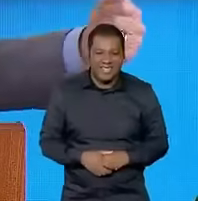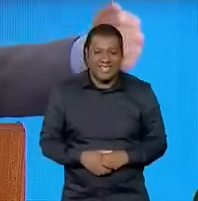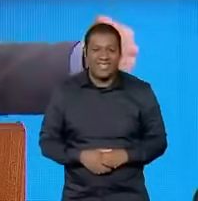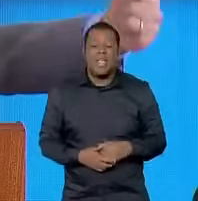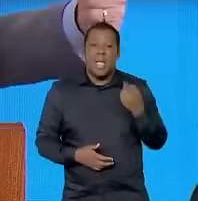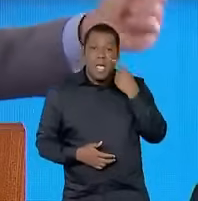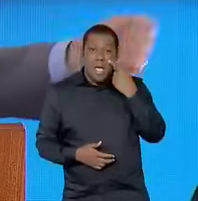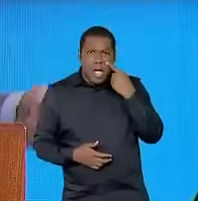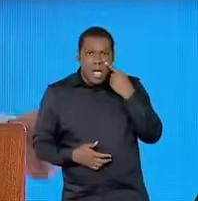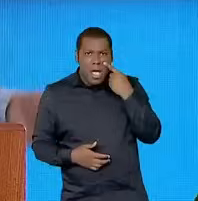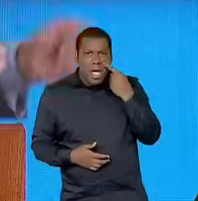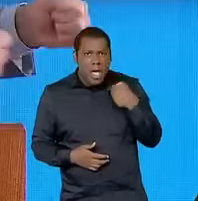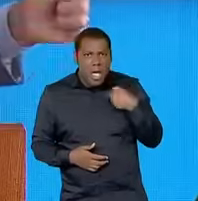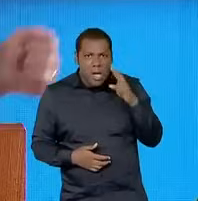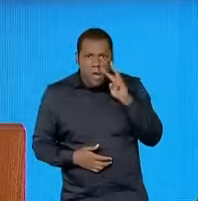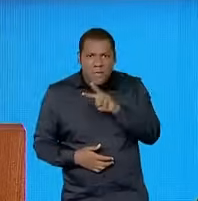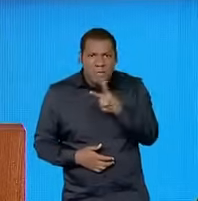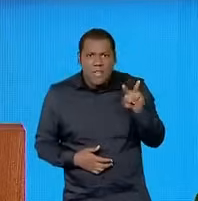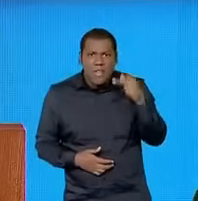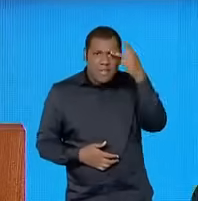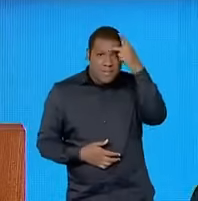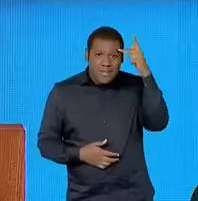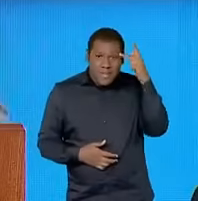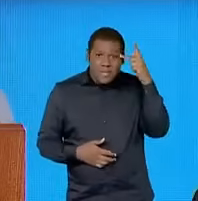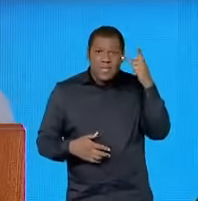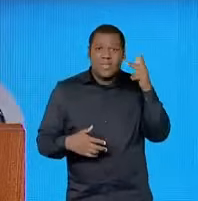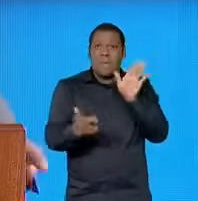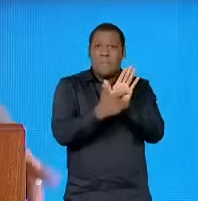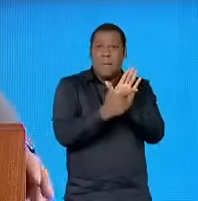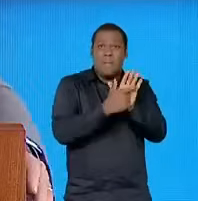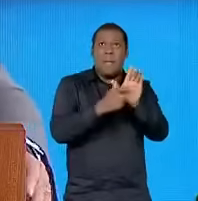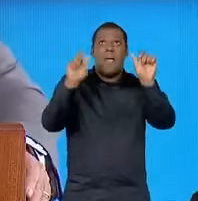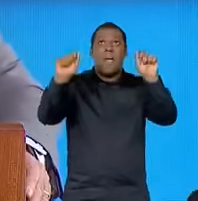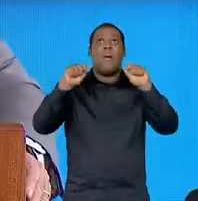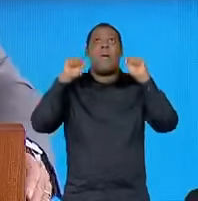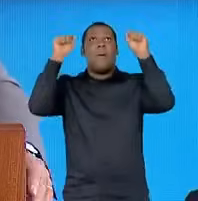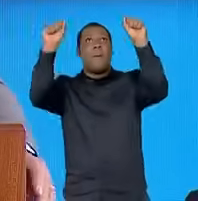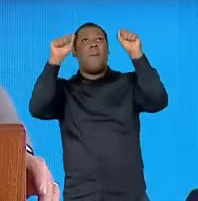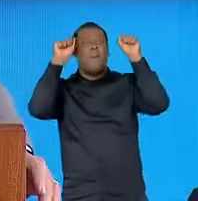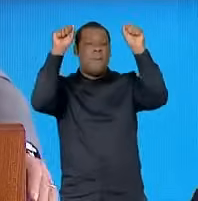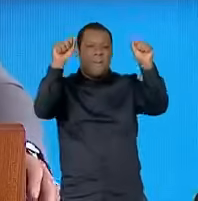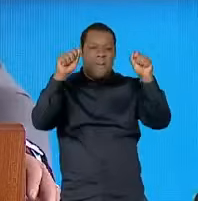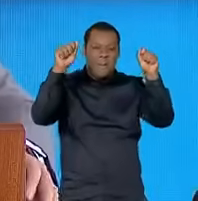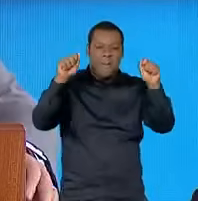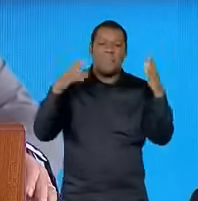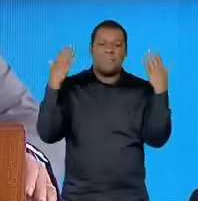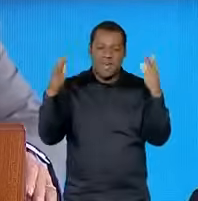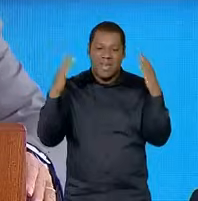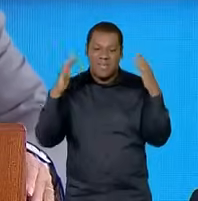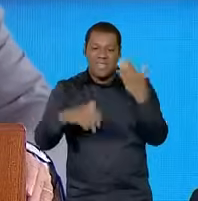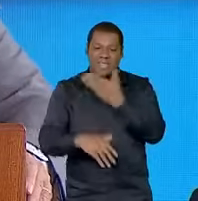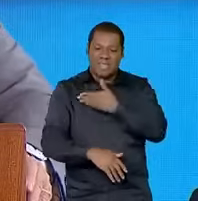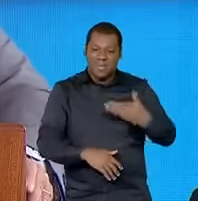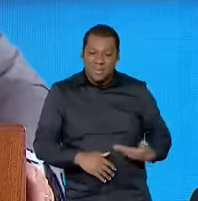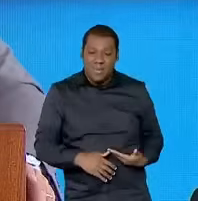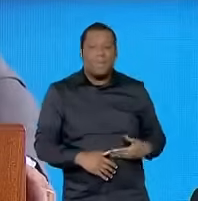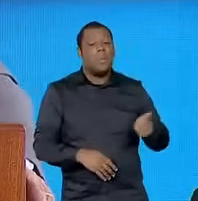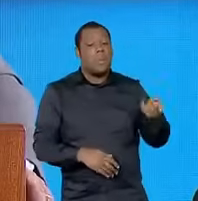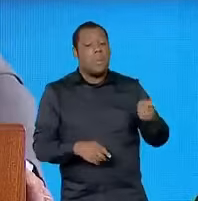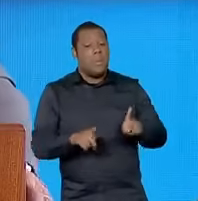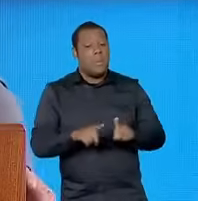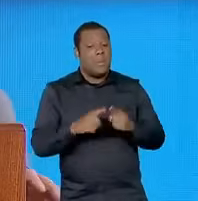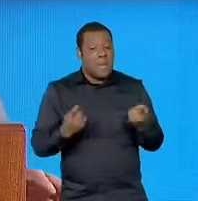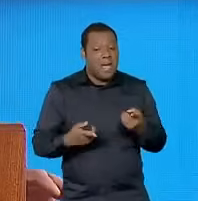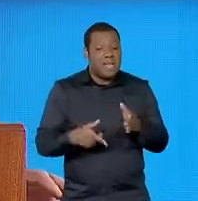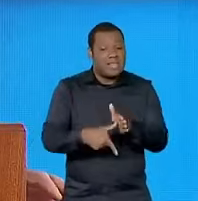a cumbadeira aqui, todo mundo falando bem do governo, mas no começo havia muita gente